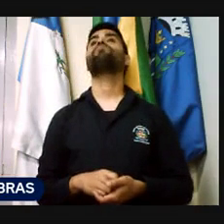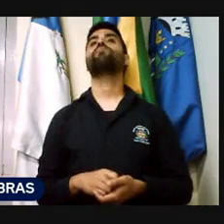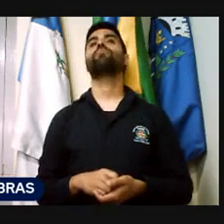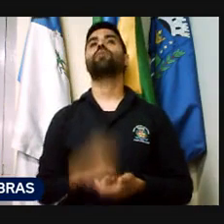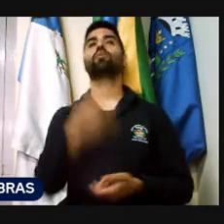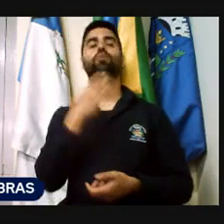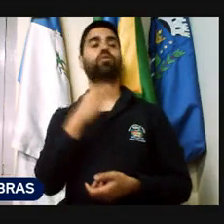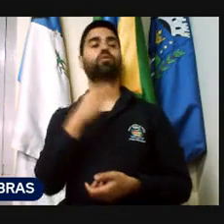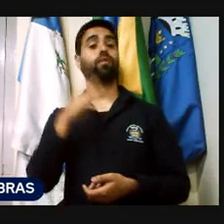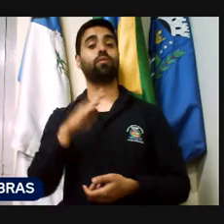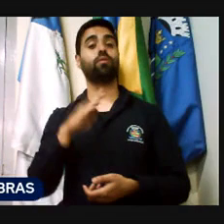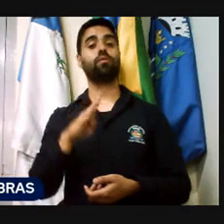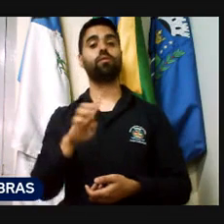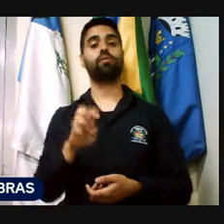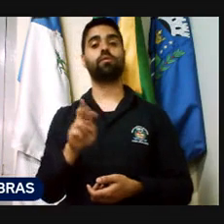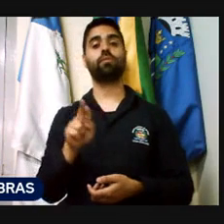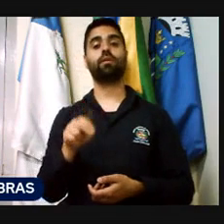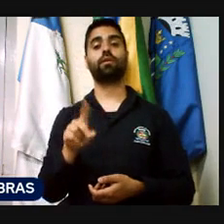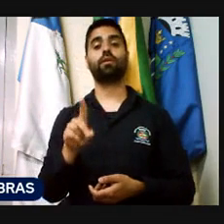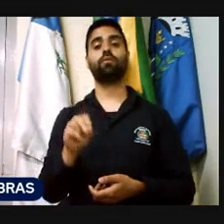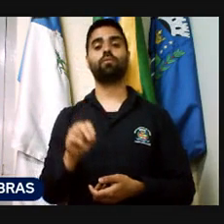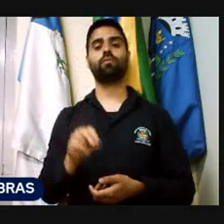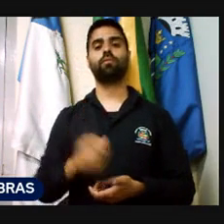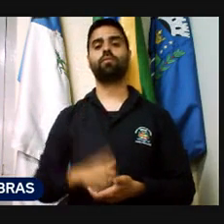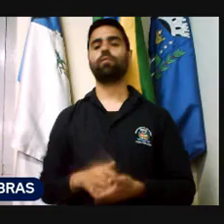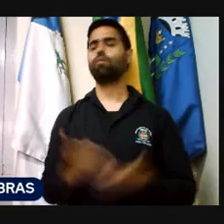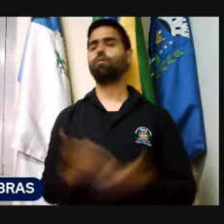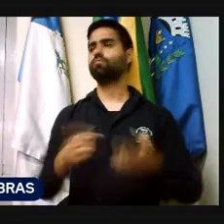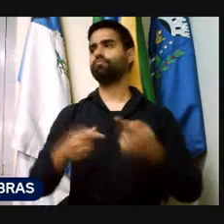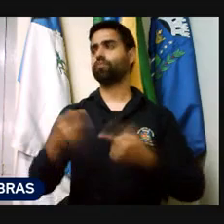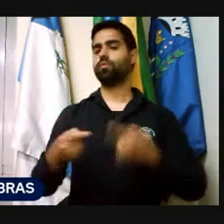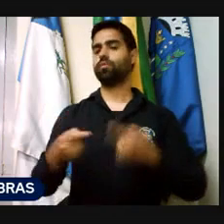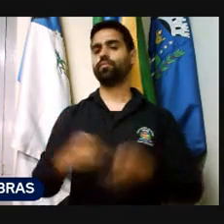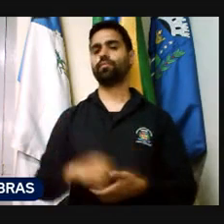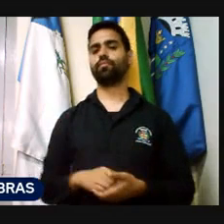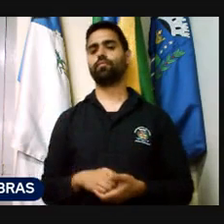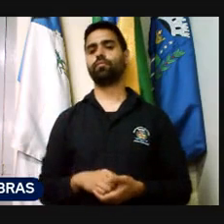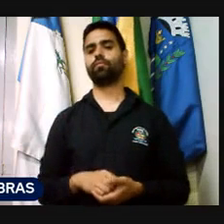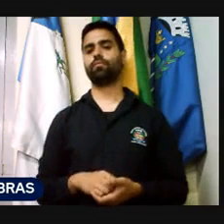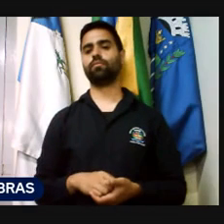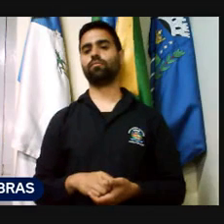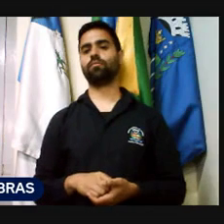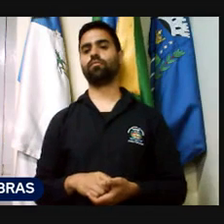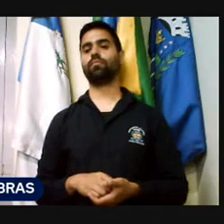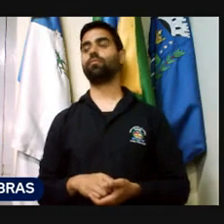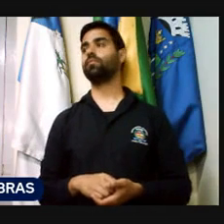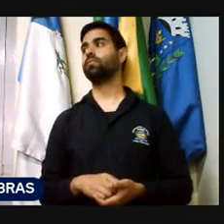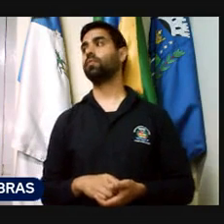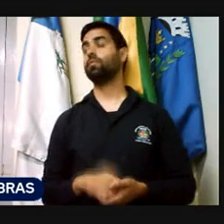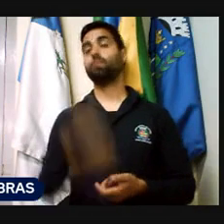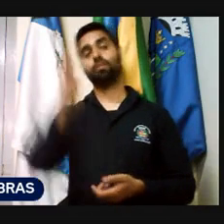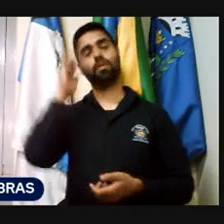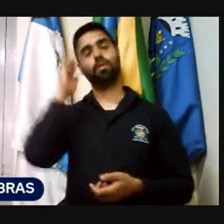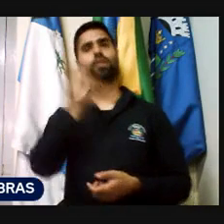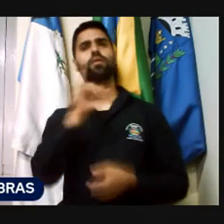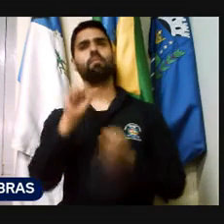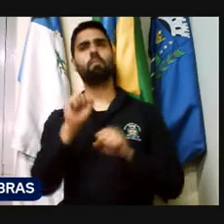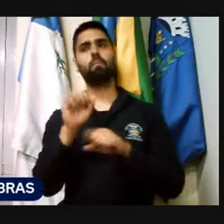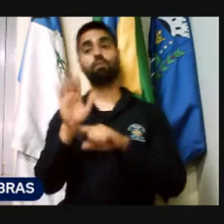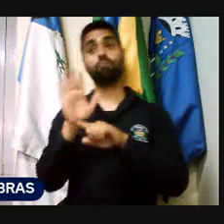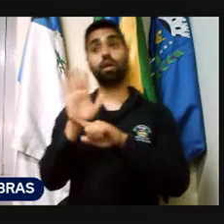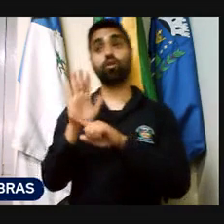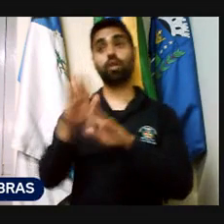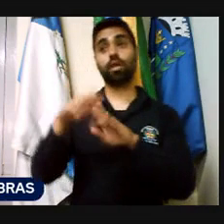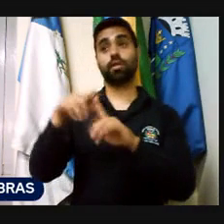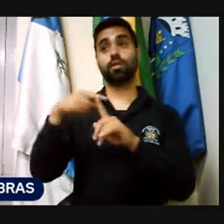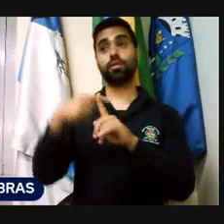Requerimento do vereador Bernardo Machado para informar da possibilidade de contemplar as